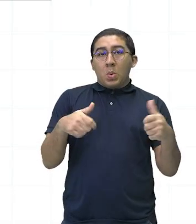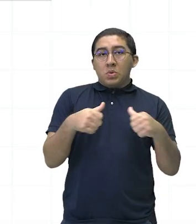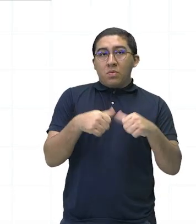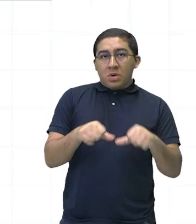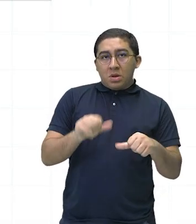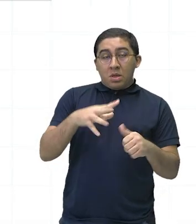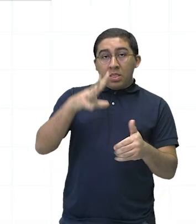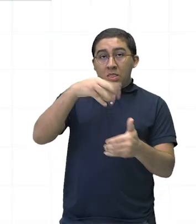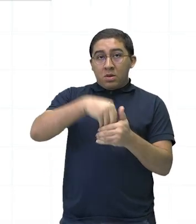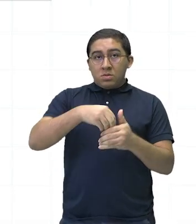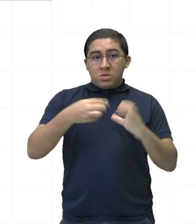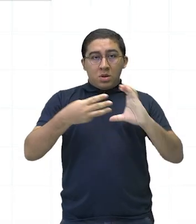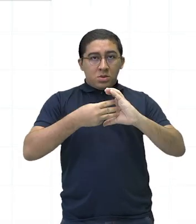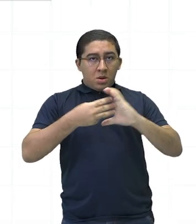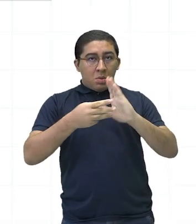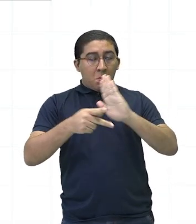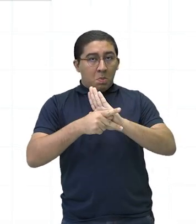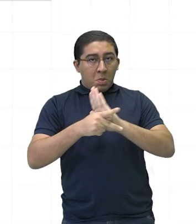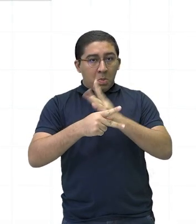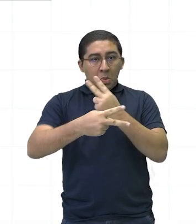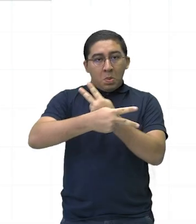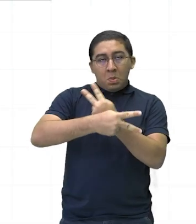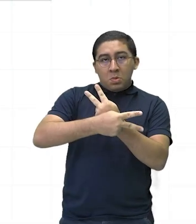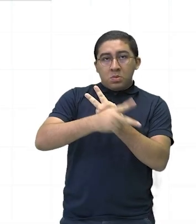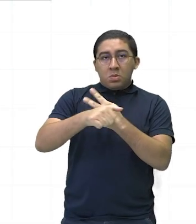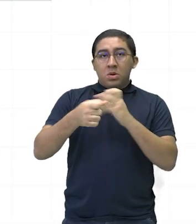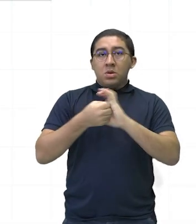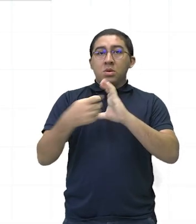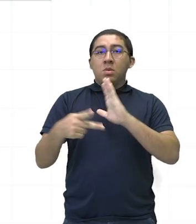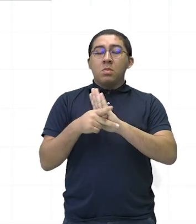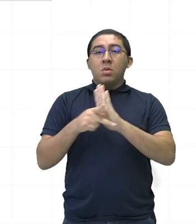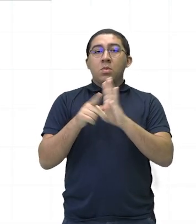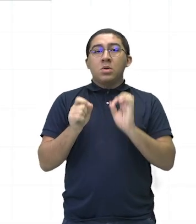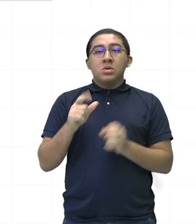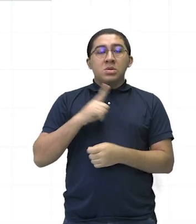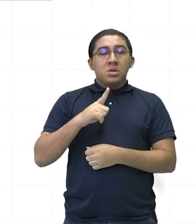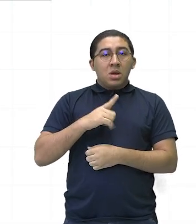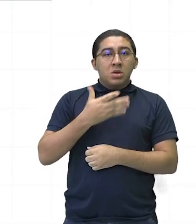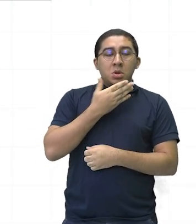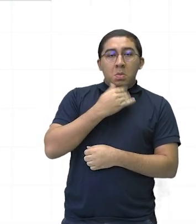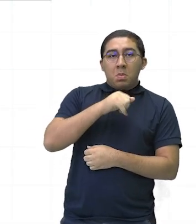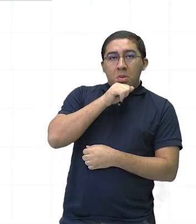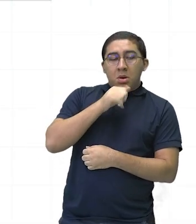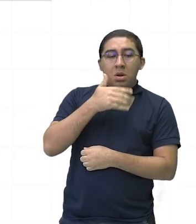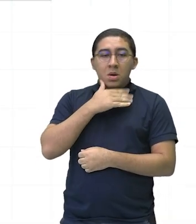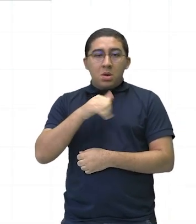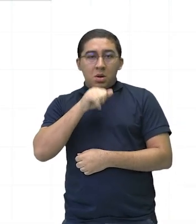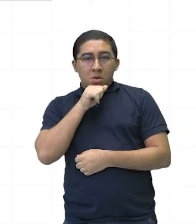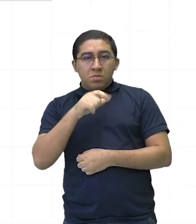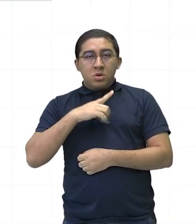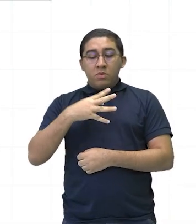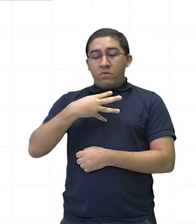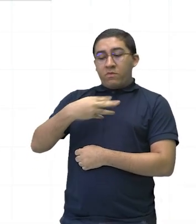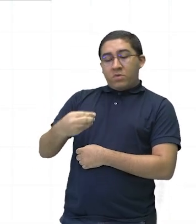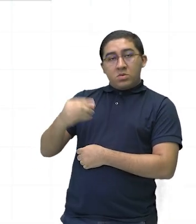da hereditariedade. Então, a transmissão de características de pais para filhos ocorre através desses genes, que são segmentos de